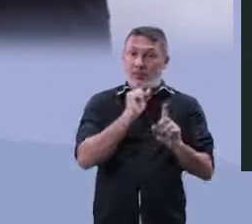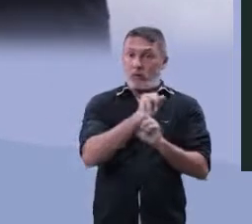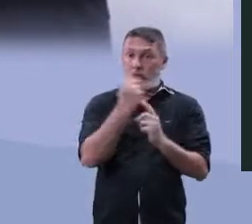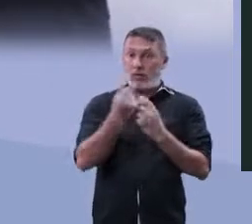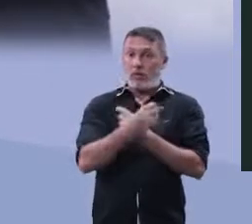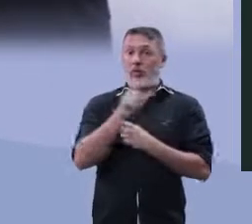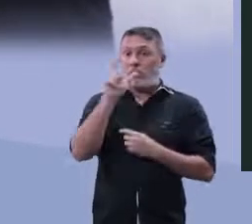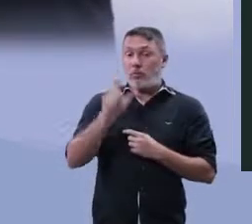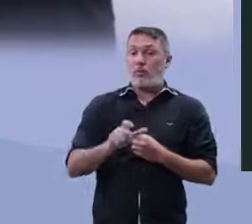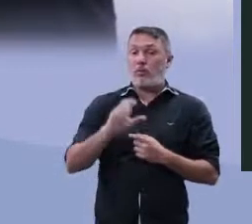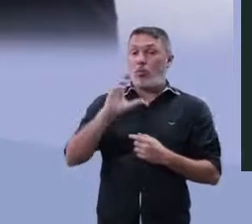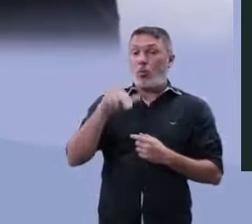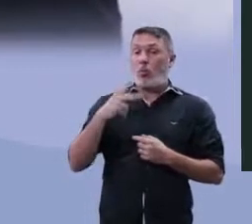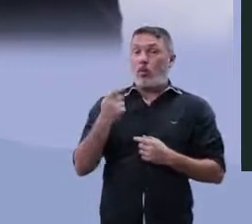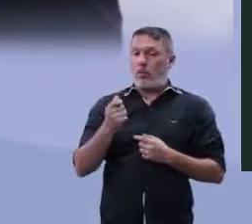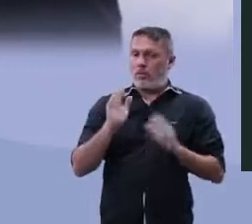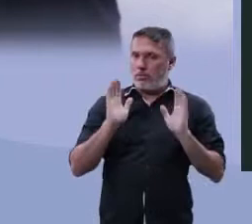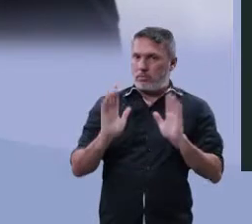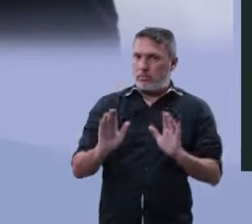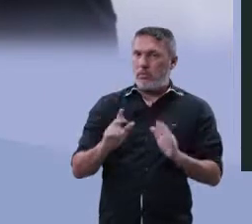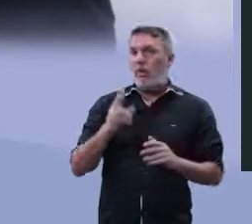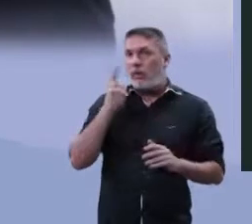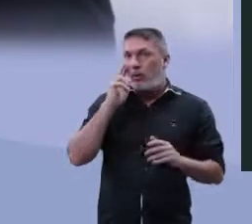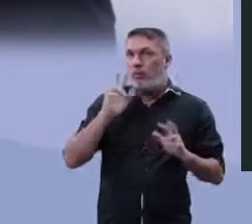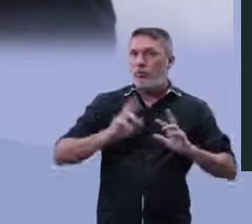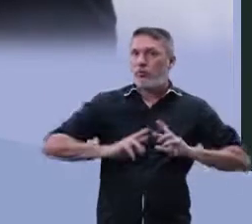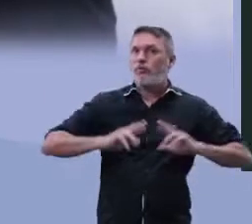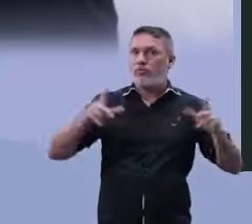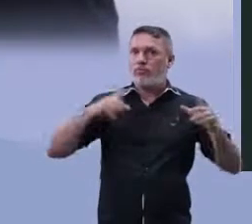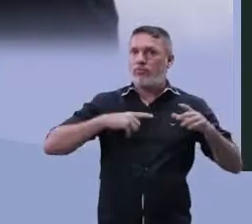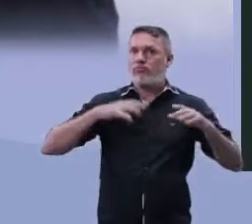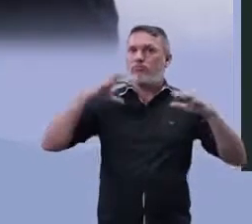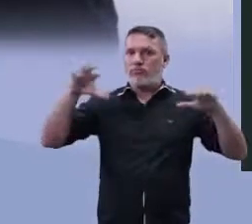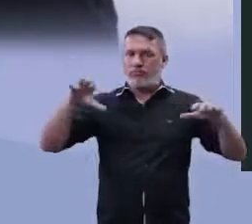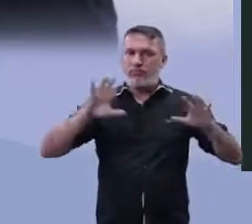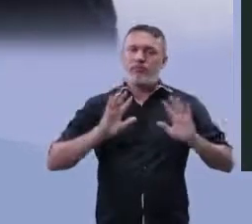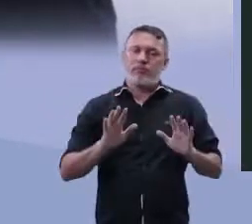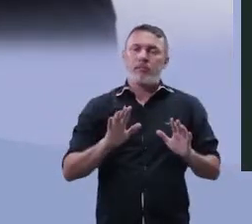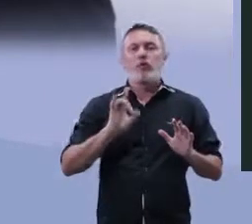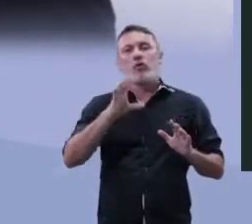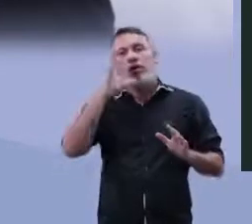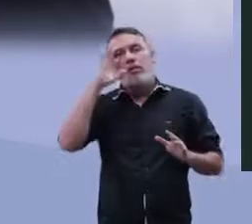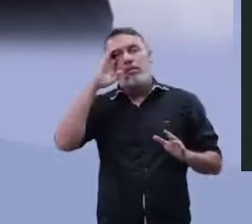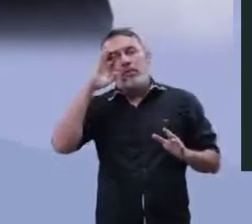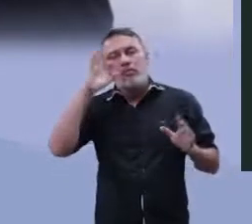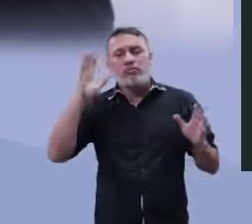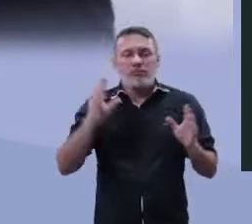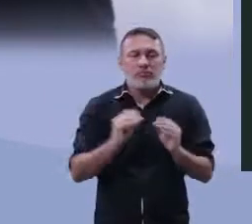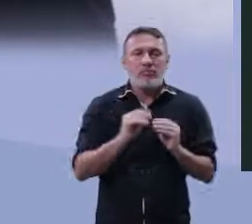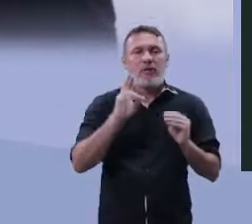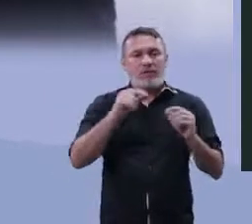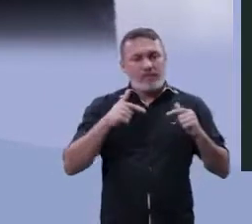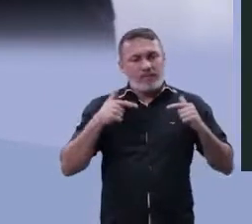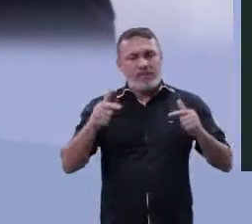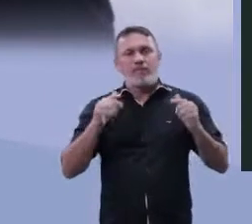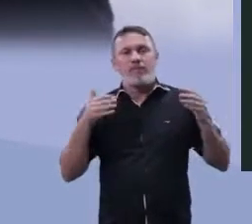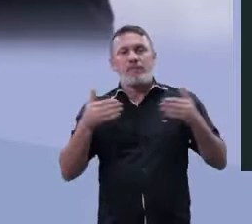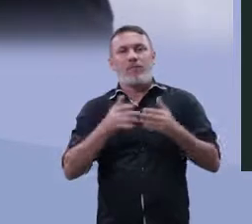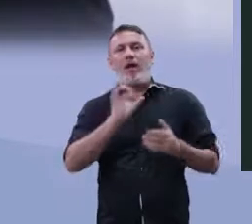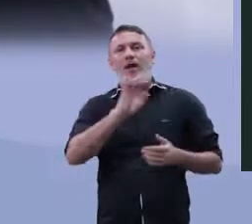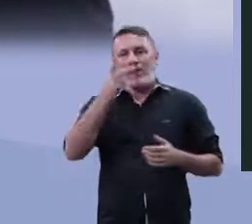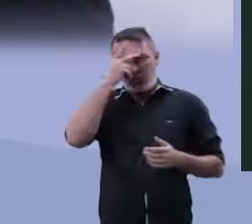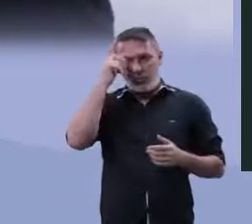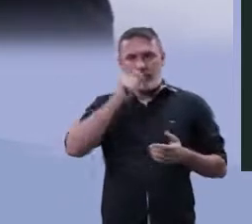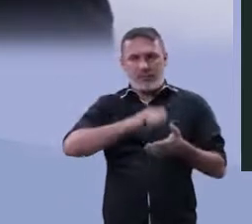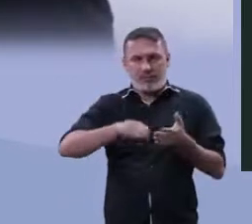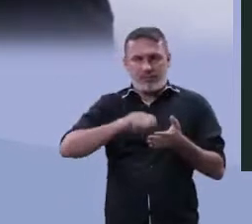Isso na perspectiva de Euclides da Cunha. Né? Então, assim, são duas realidades distintas. Então, para a gente entender, vamos trabalhar